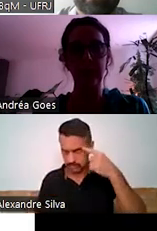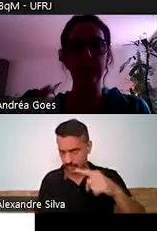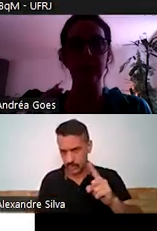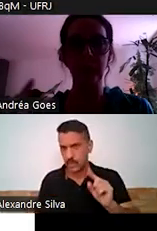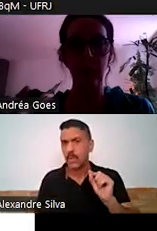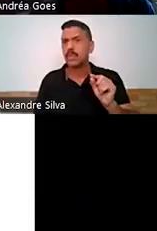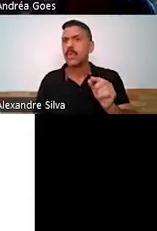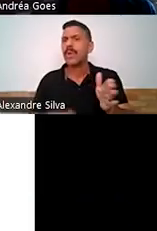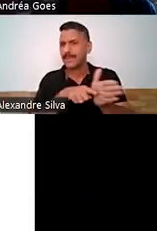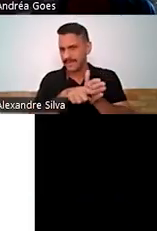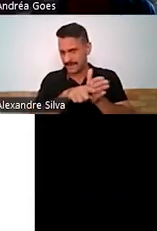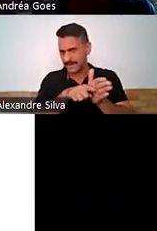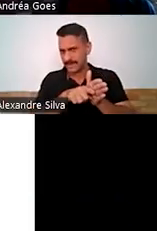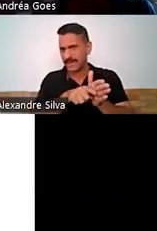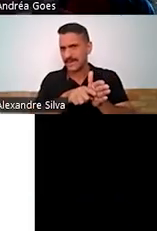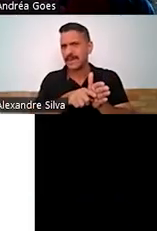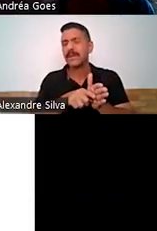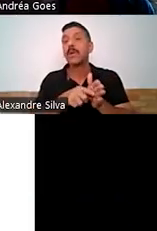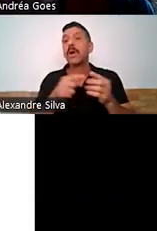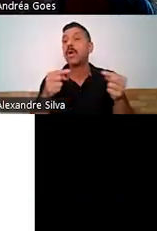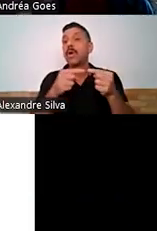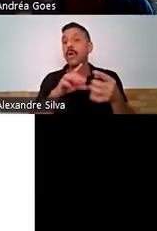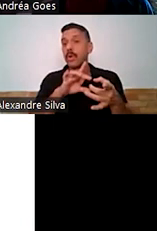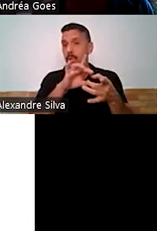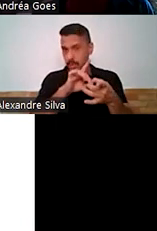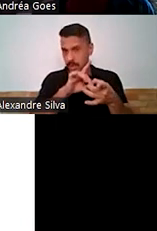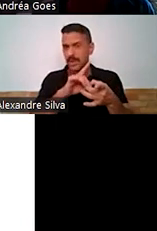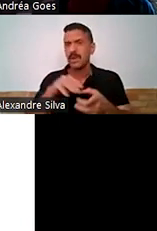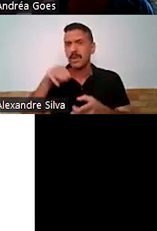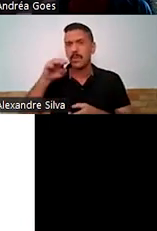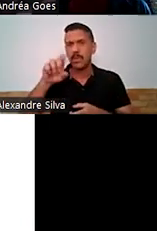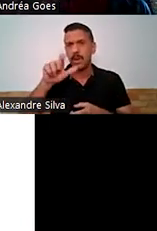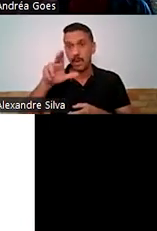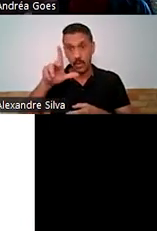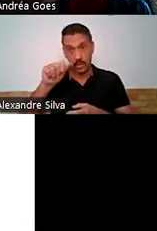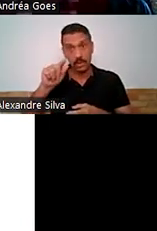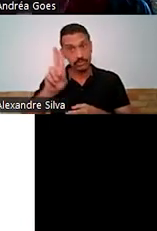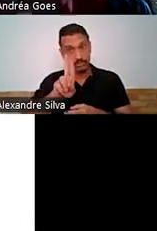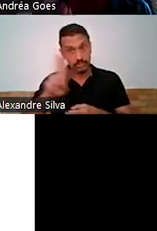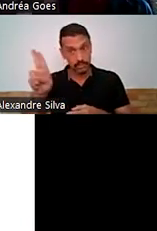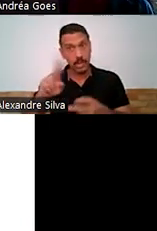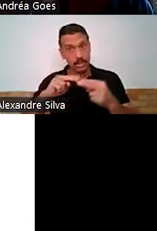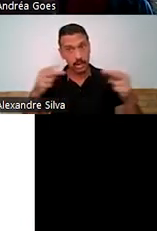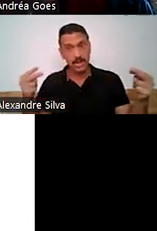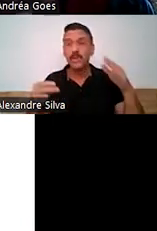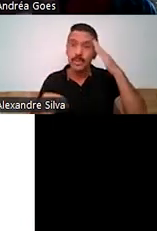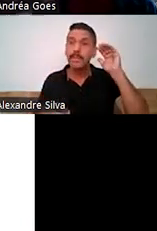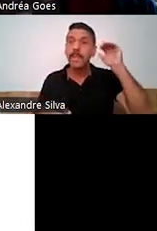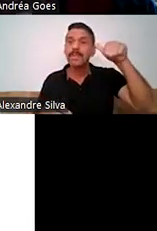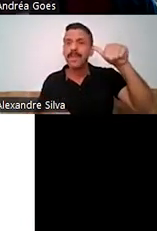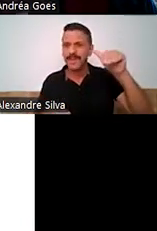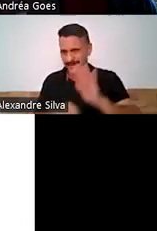estava analisando, a herança estava relacionada a uma molécula chamada DNA, então material genético, que é o